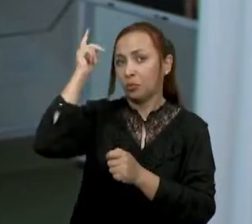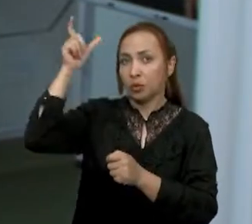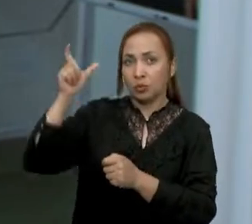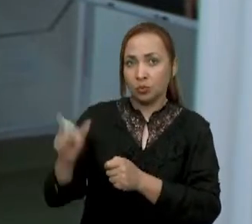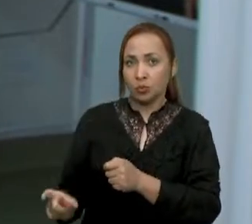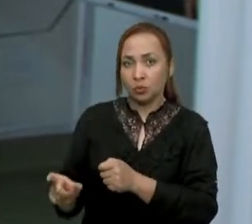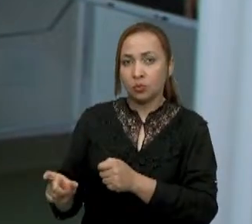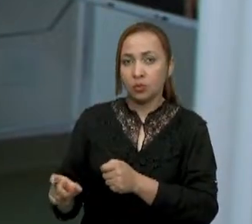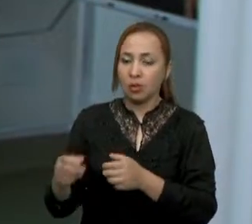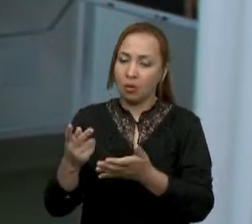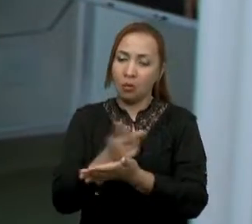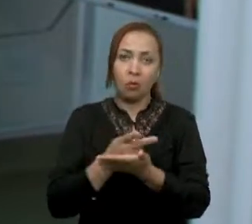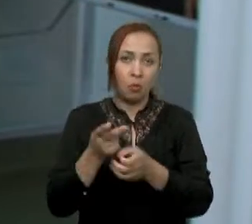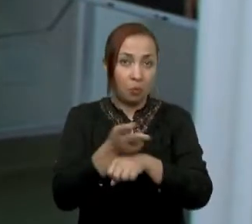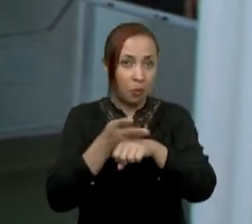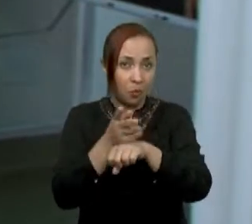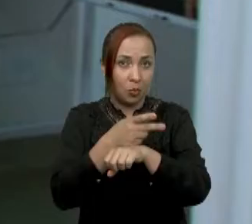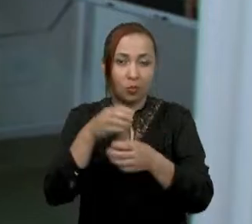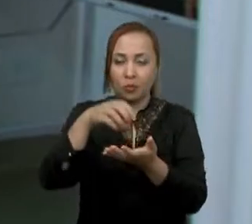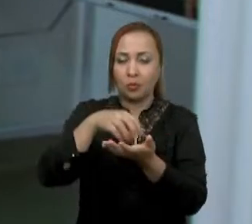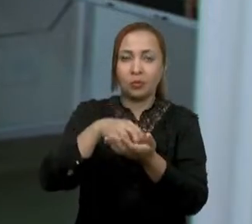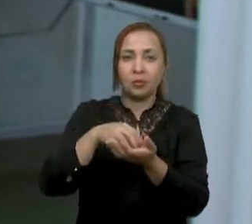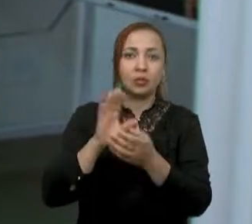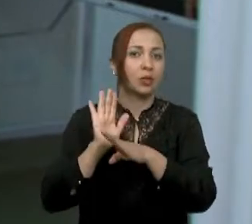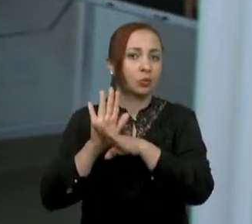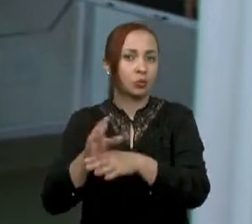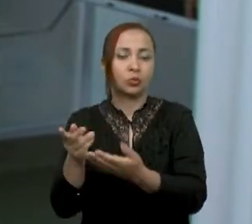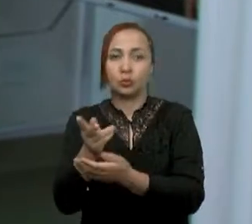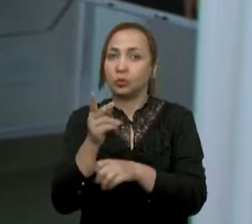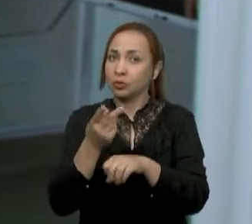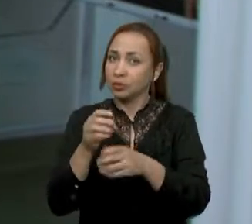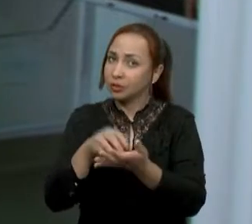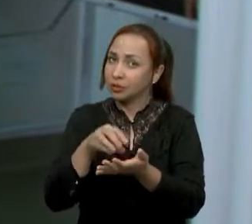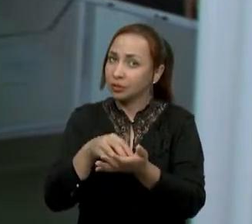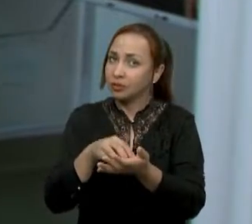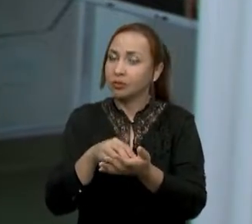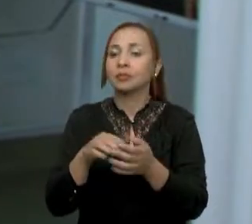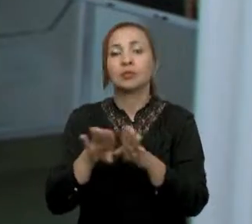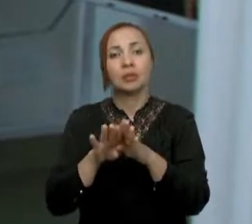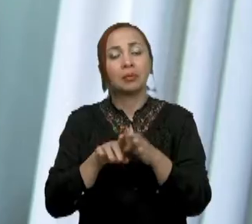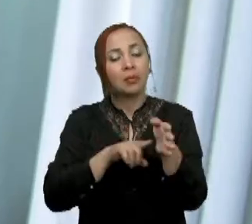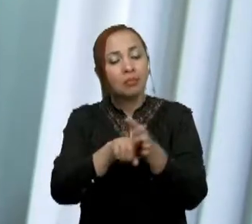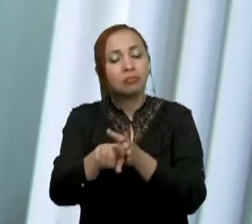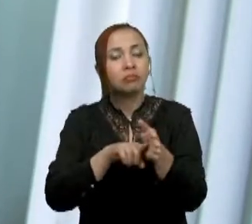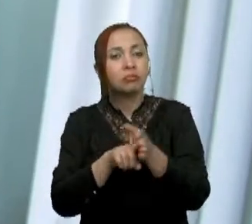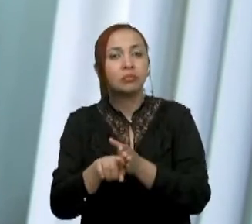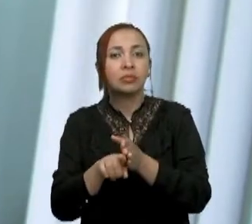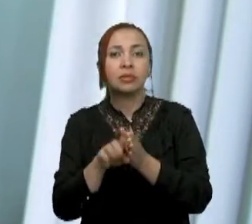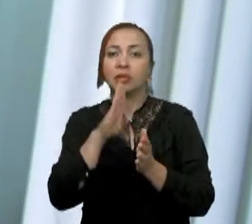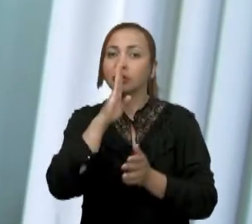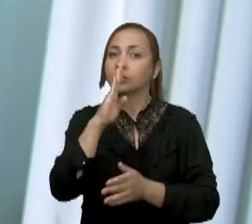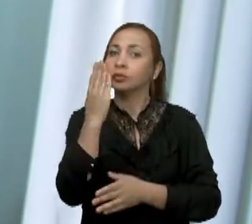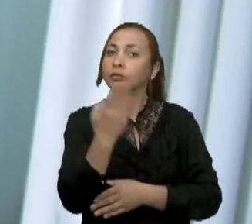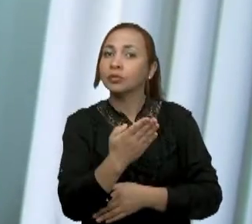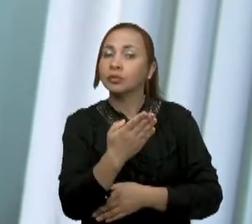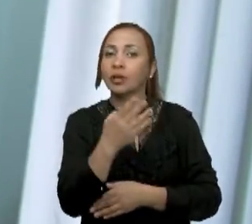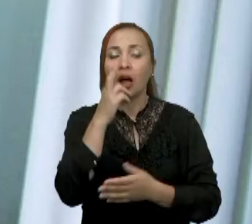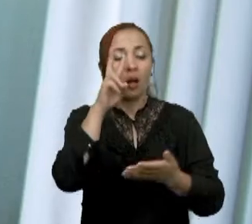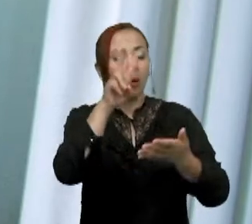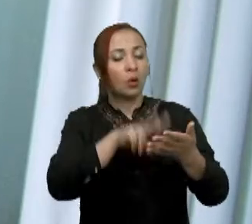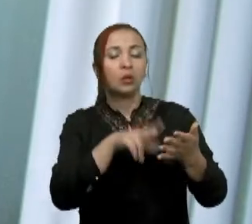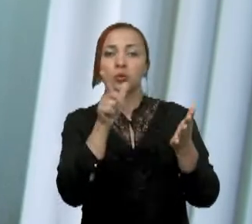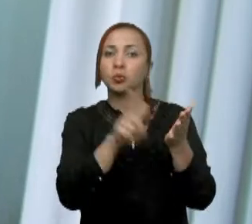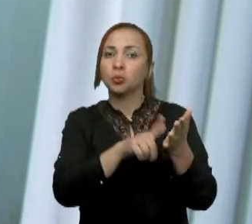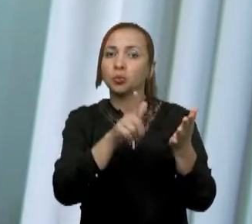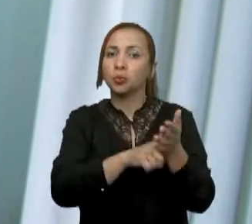com os pacientes né e procuram o centro que estão sendo atendidas pelo Centro como também as pesquisas indiretas que é através da avaliação